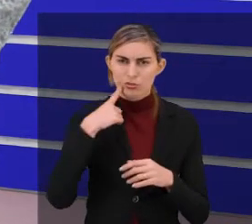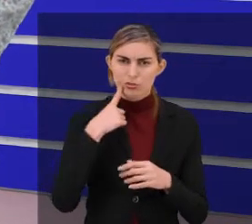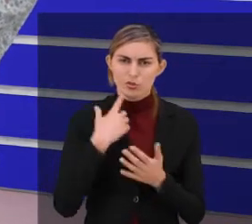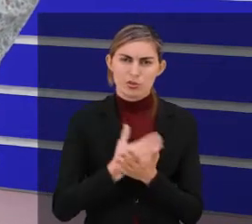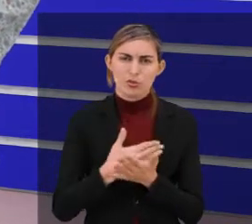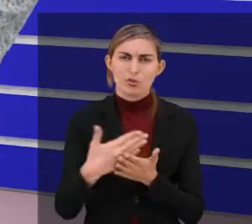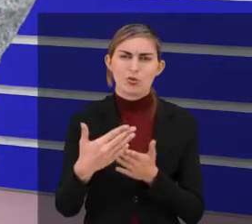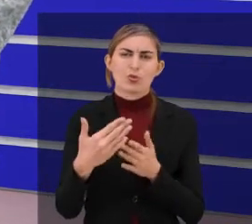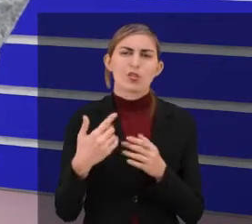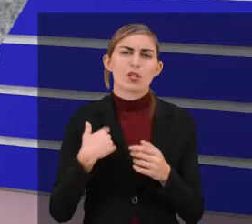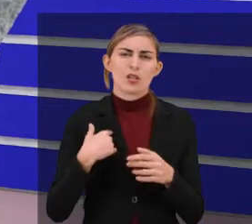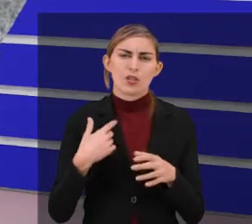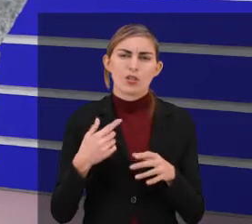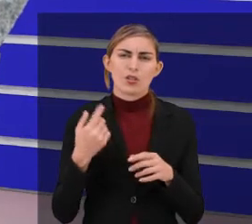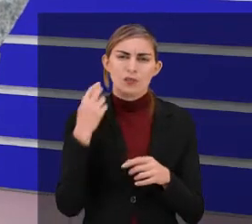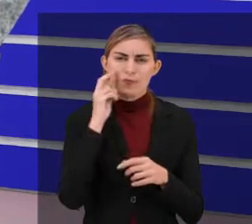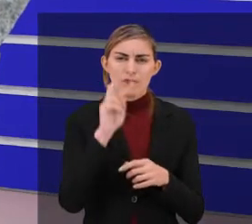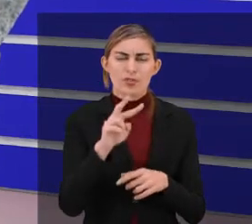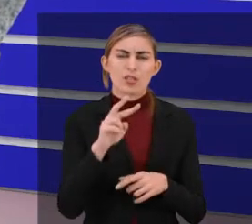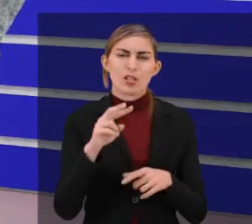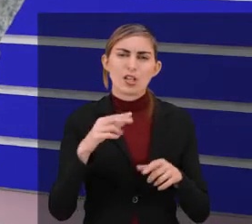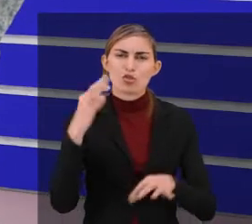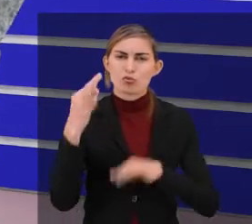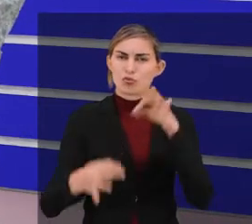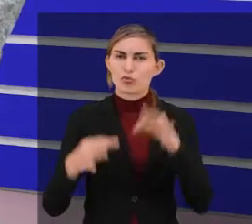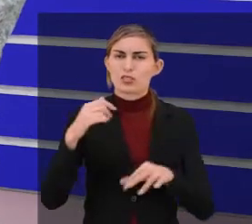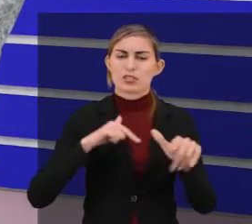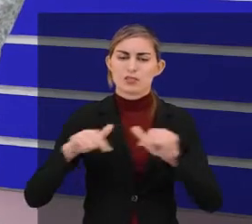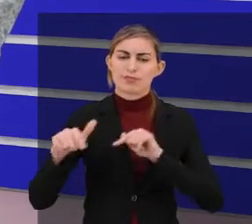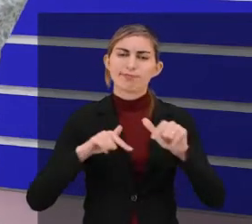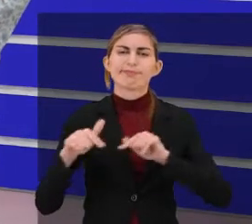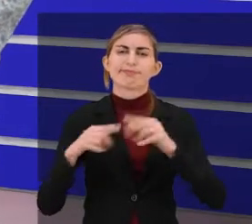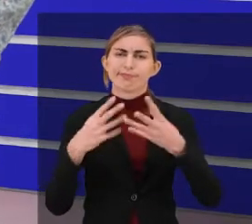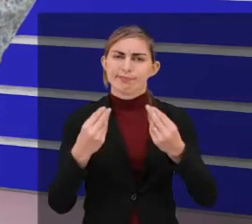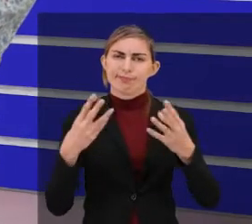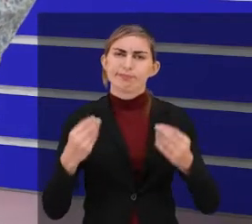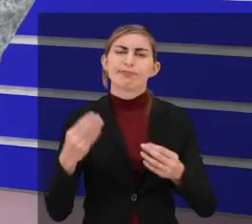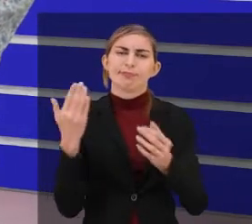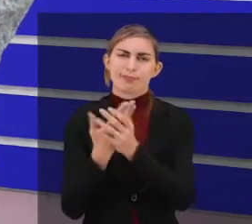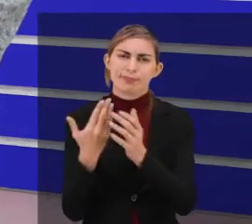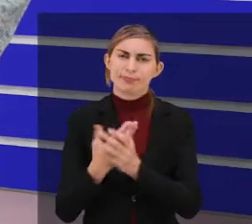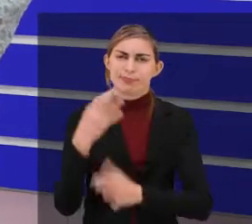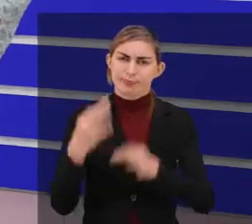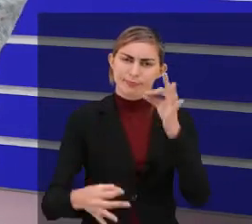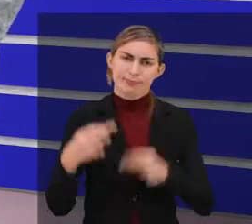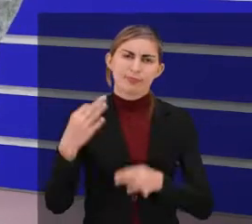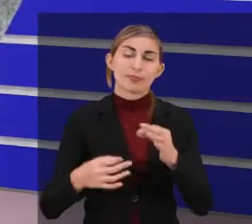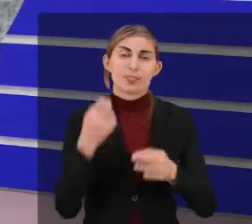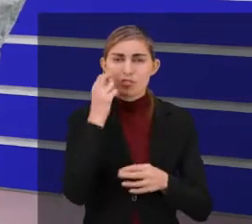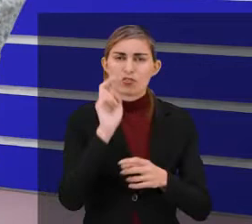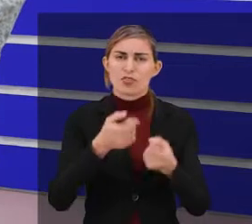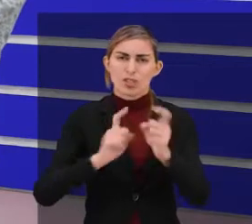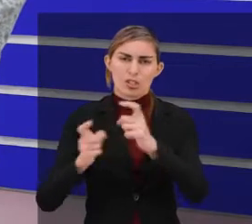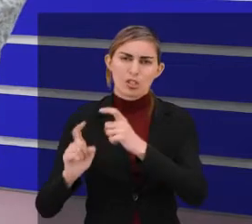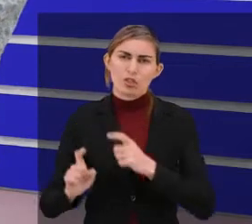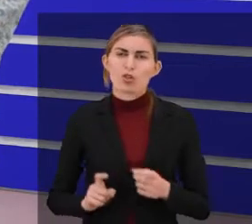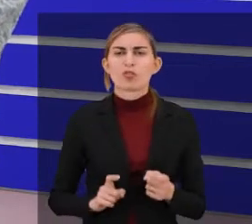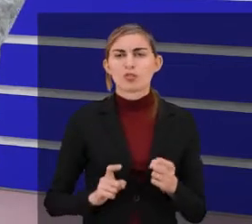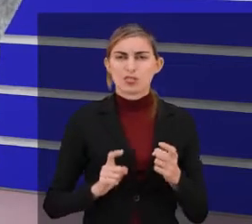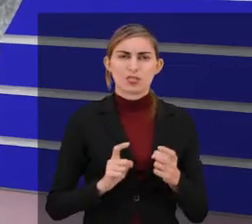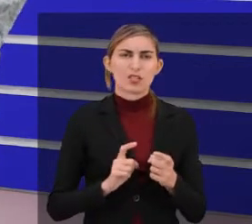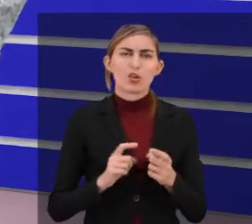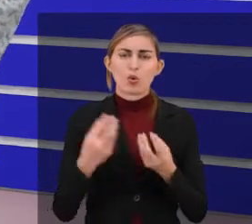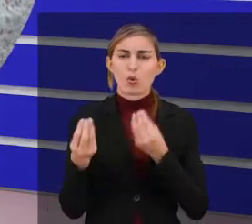no início da minha carreira eu fiz algumas audiências trabalhistas. E a gente vê na mesa de negociação como